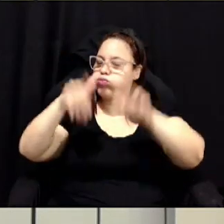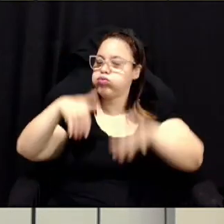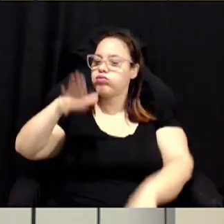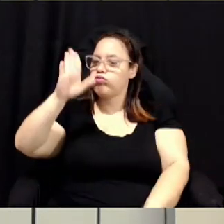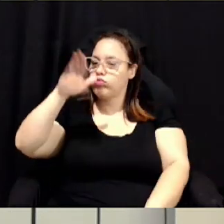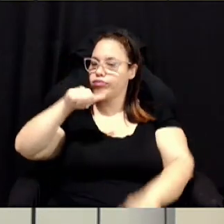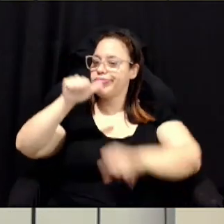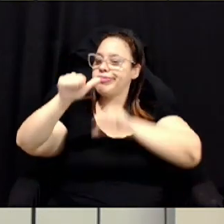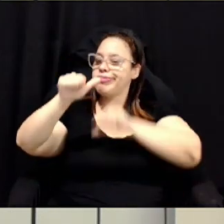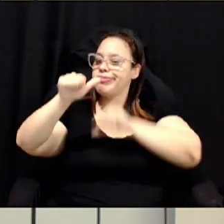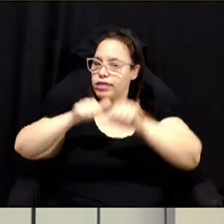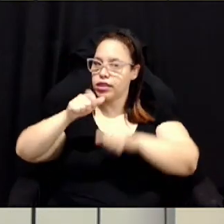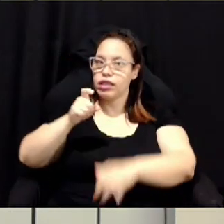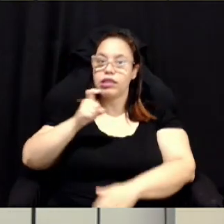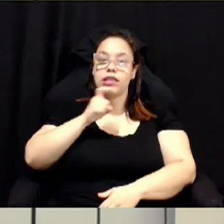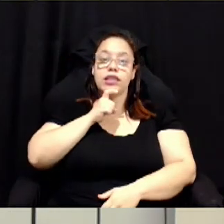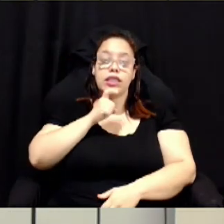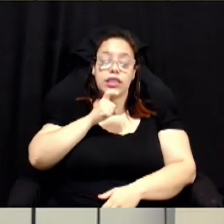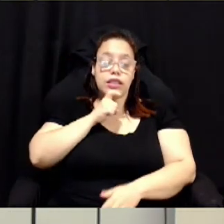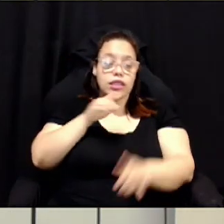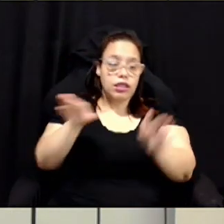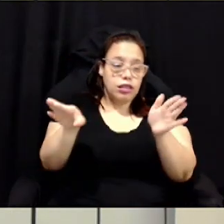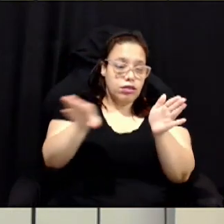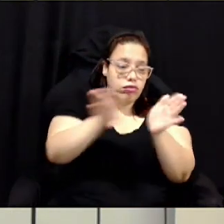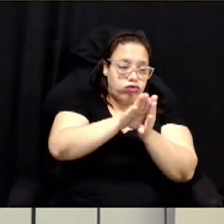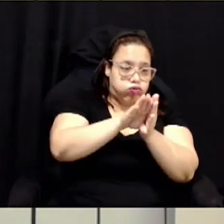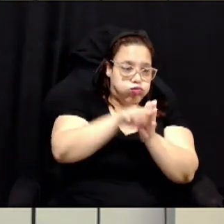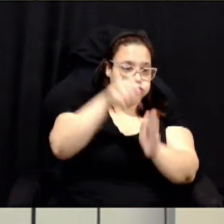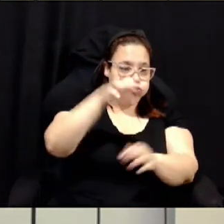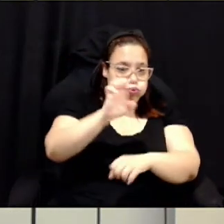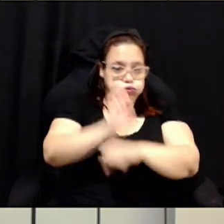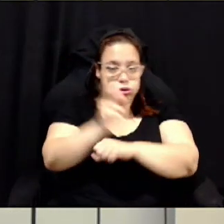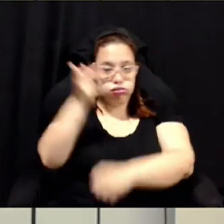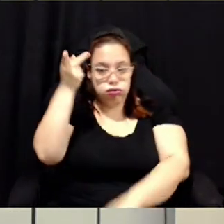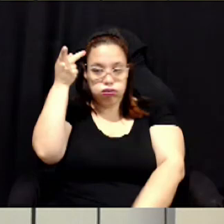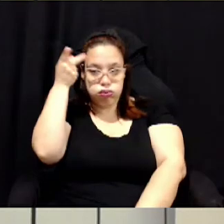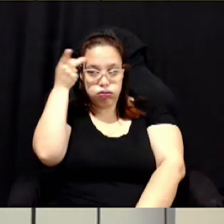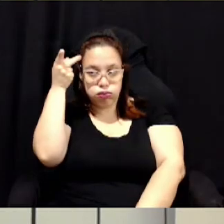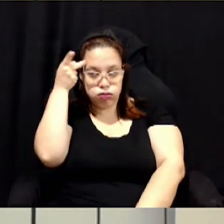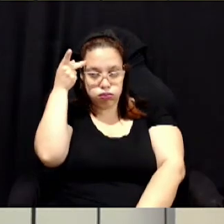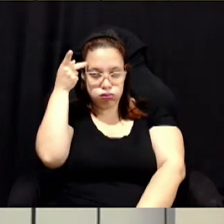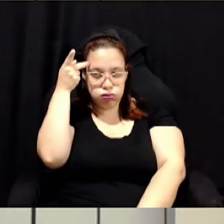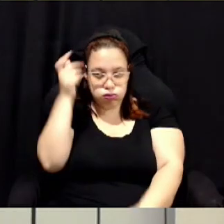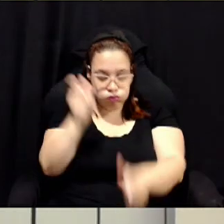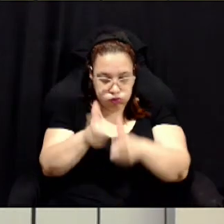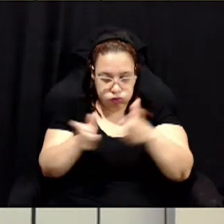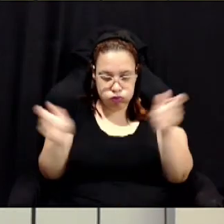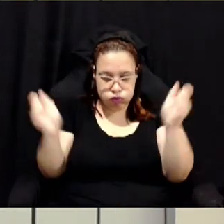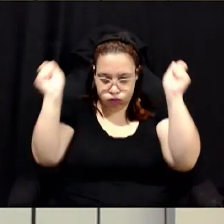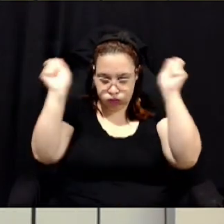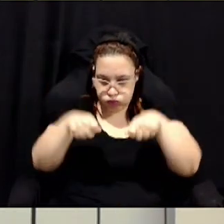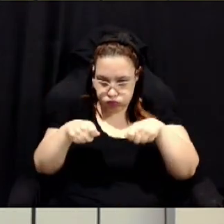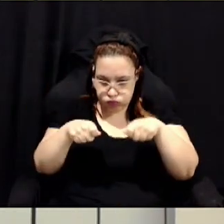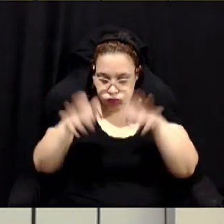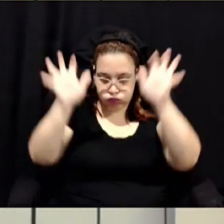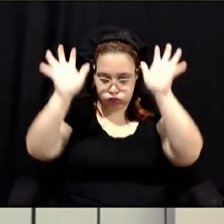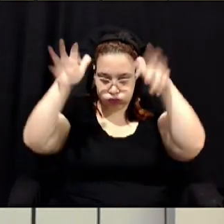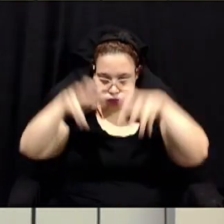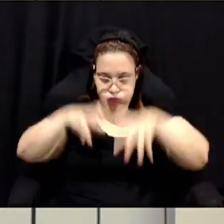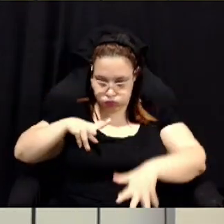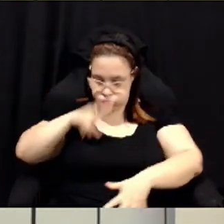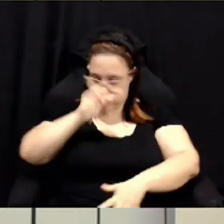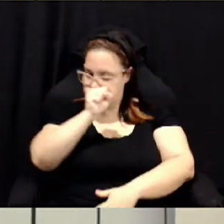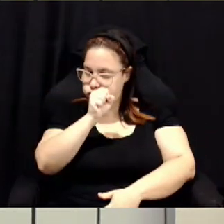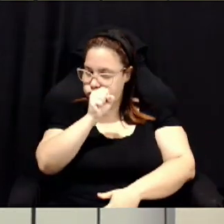Uma frente fria se aproxima aqui do estado de São Paulo, aumenta a possibilidade de pancadas de chuva e pode ser